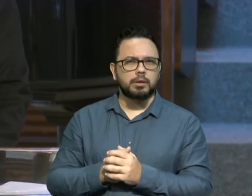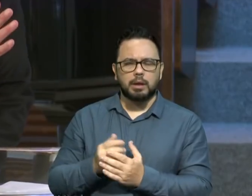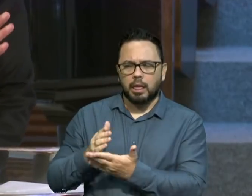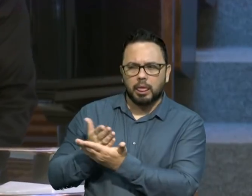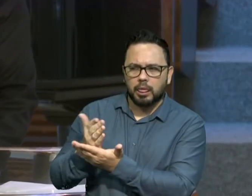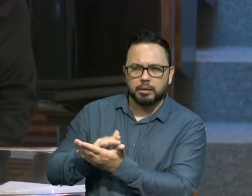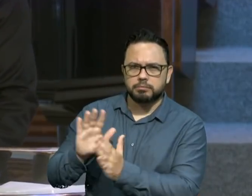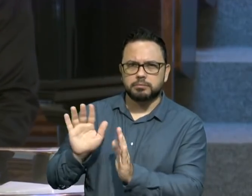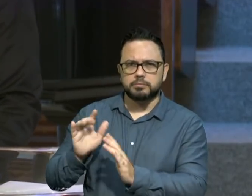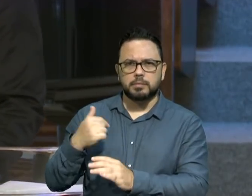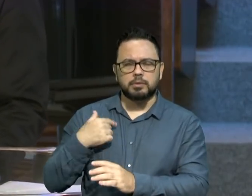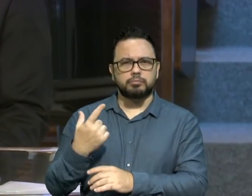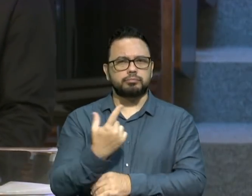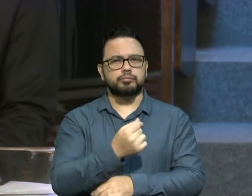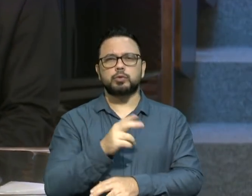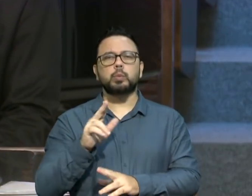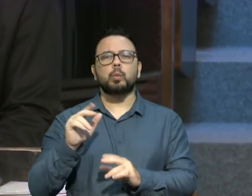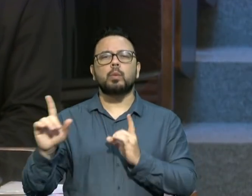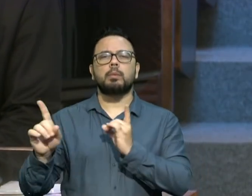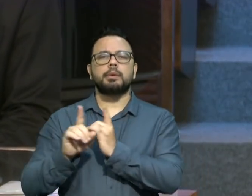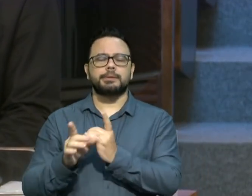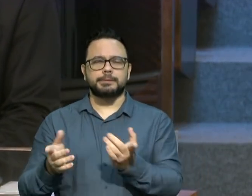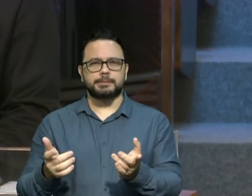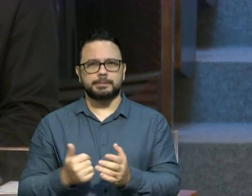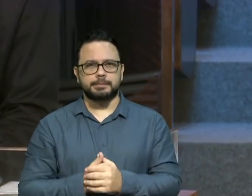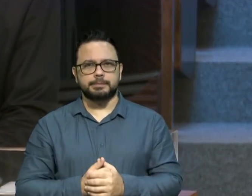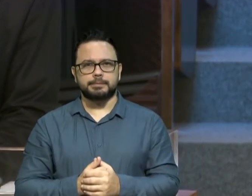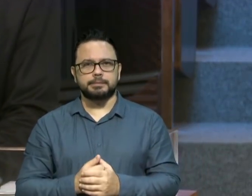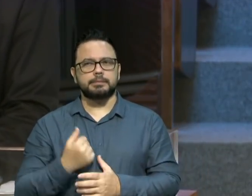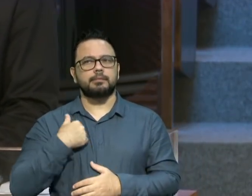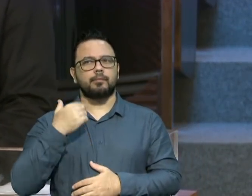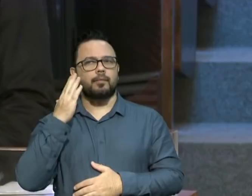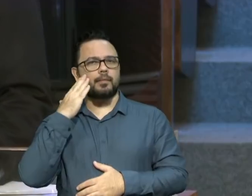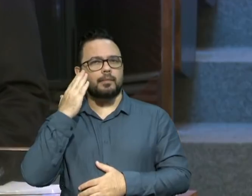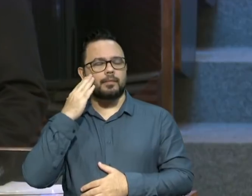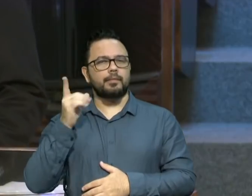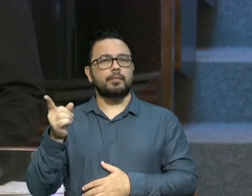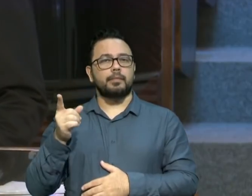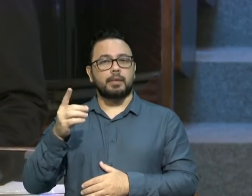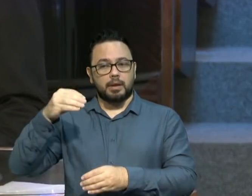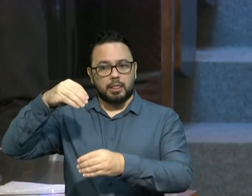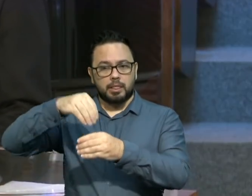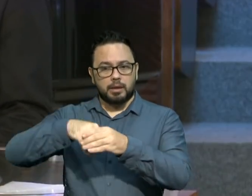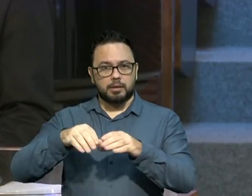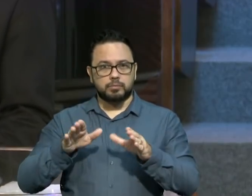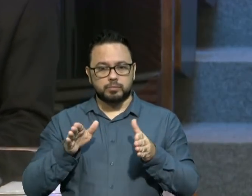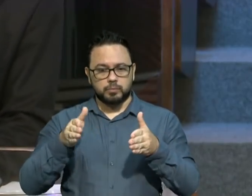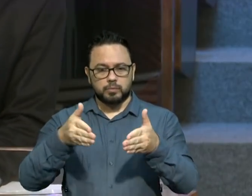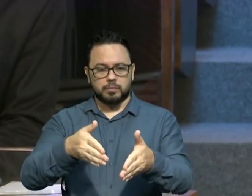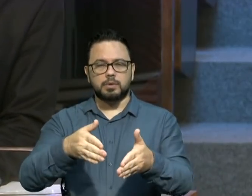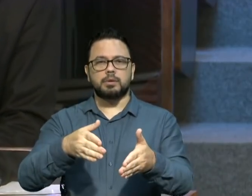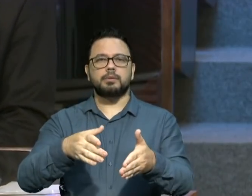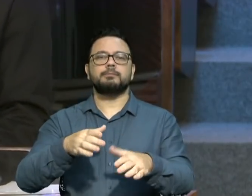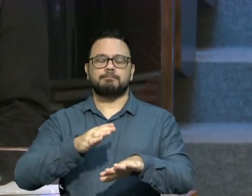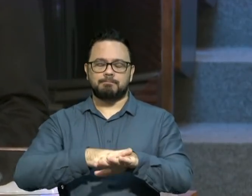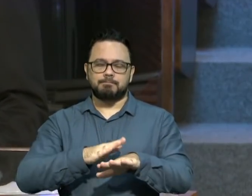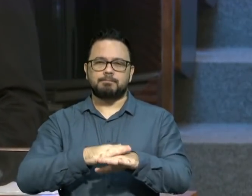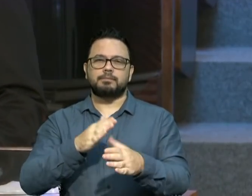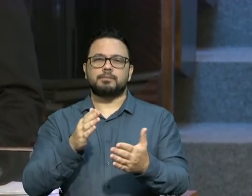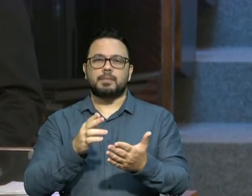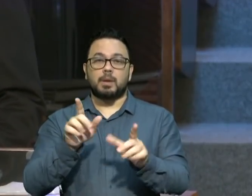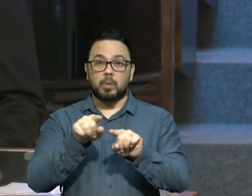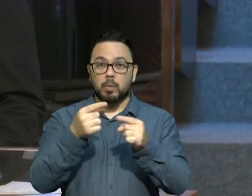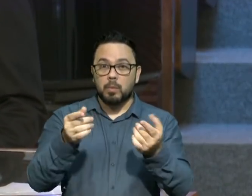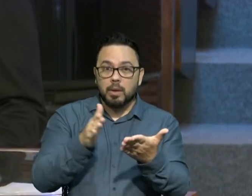incomodar sair Nunca mais a vi é o que eu sei aqui dentro do seu caixão e foi colocado Hinário